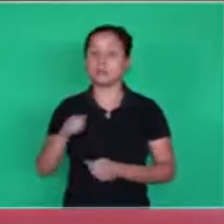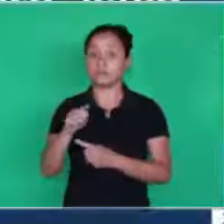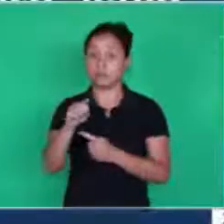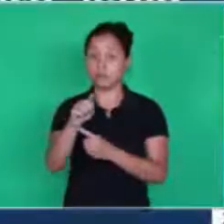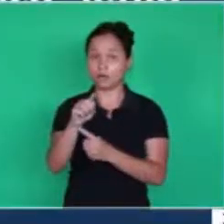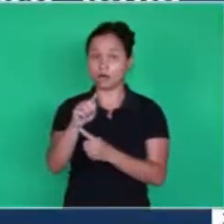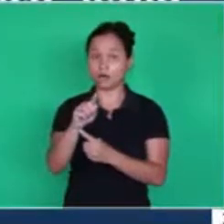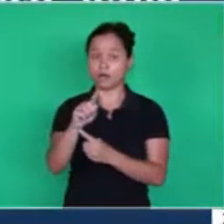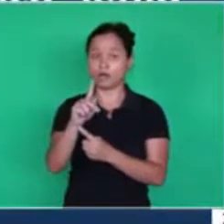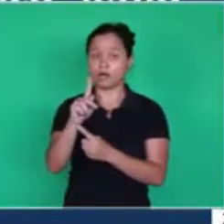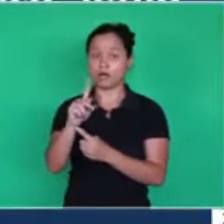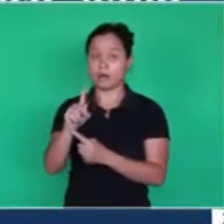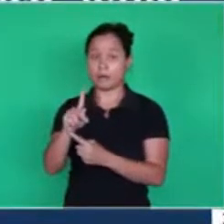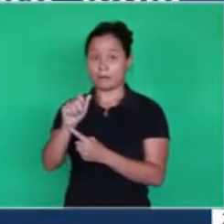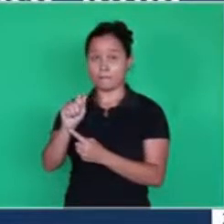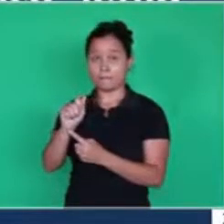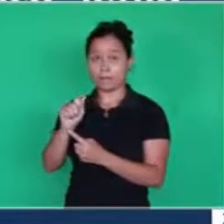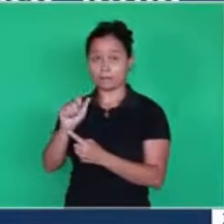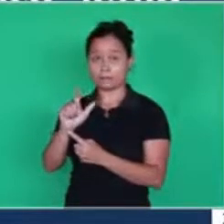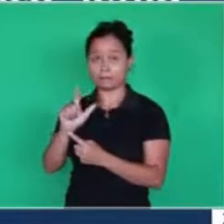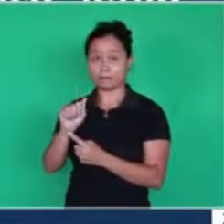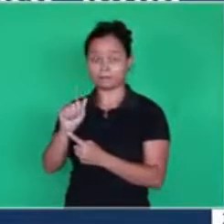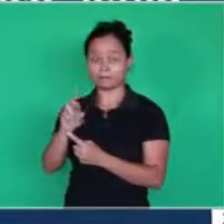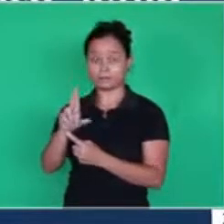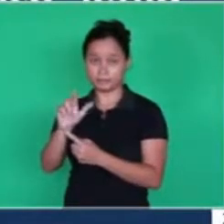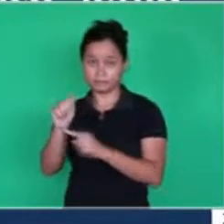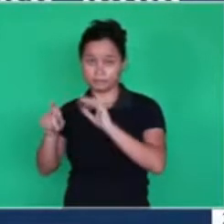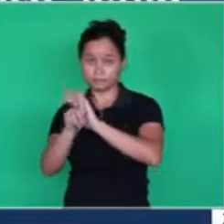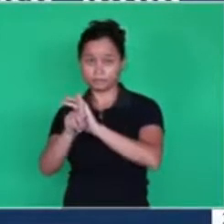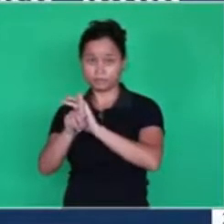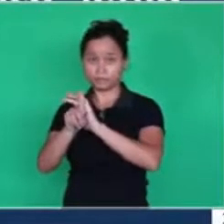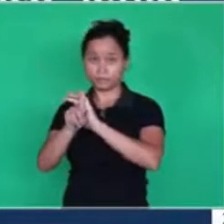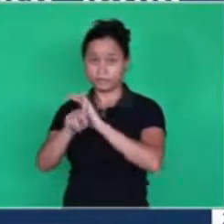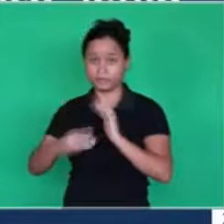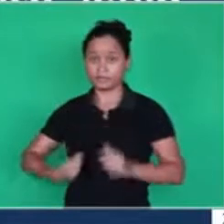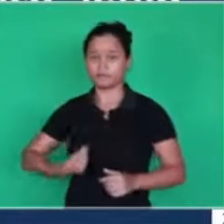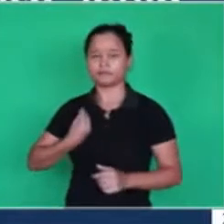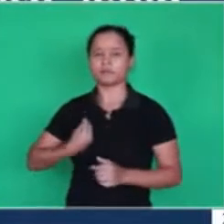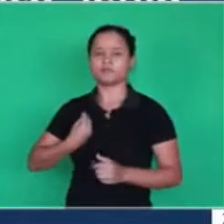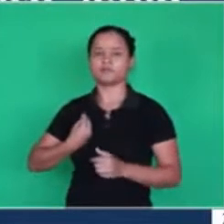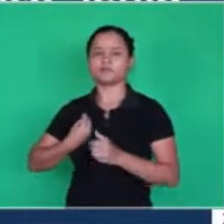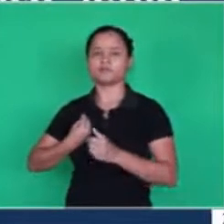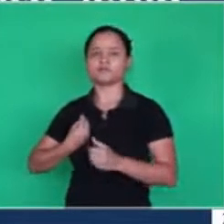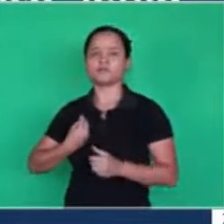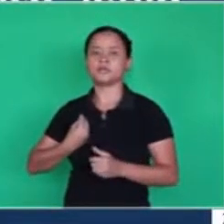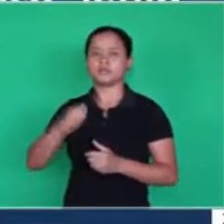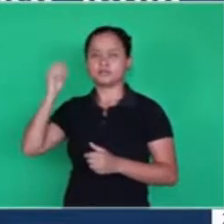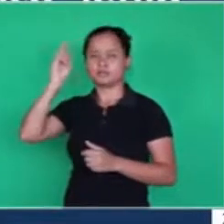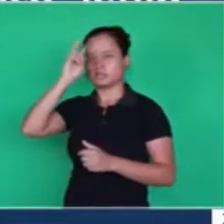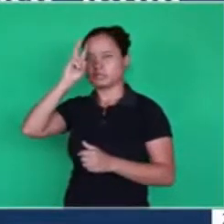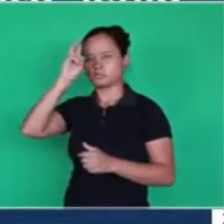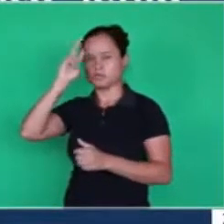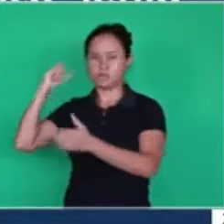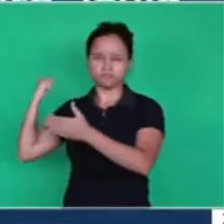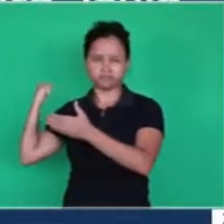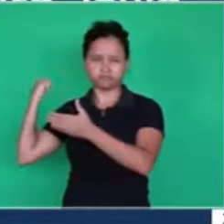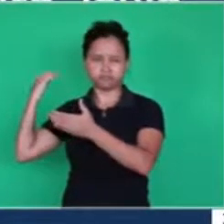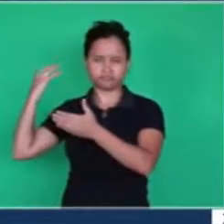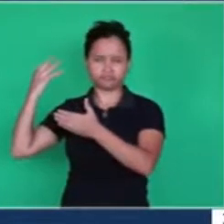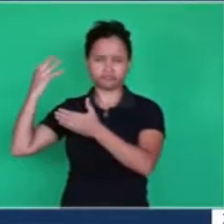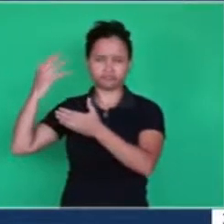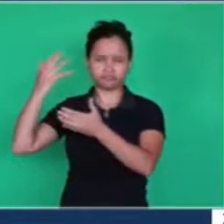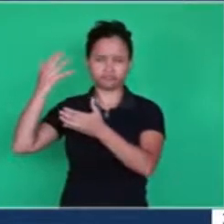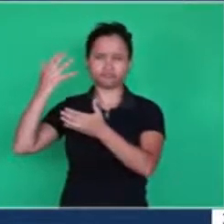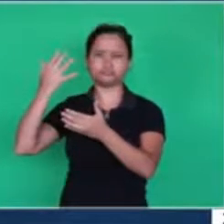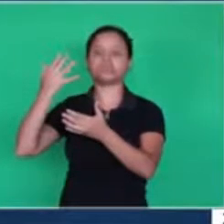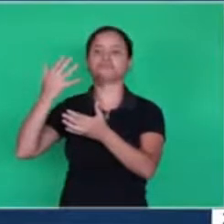aqui, entra na história com uma carga explosiva, é potencial de energia, força de vida, é a